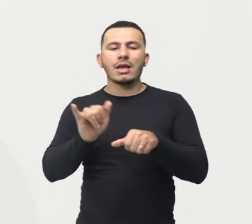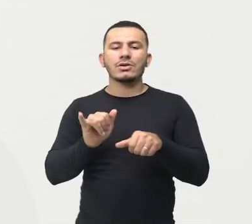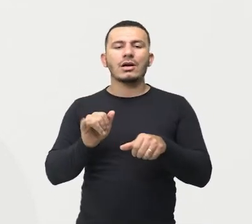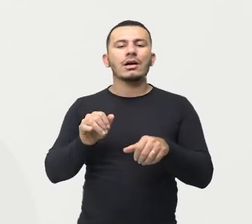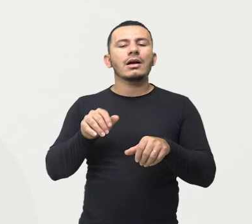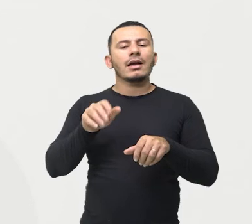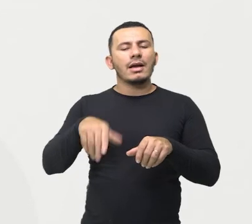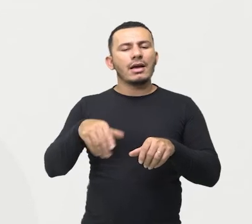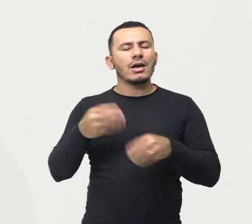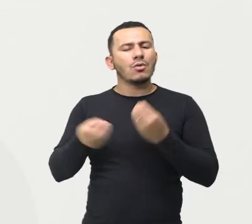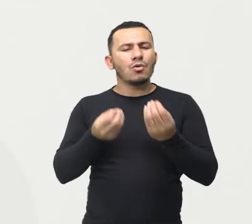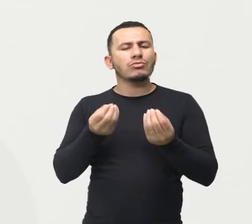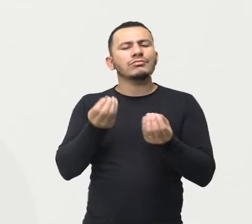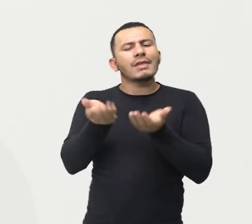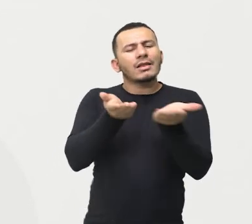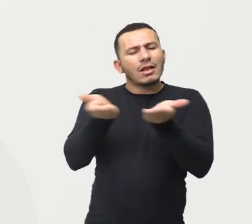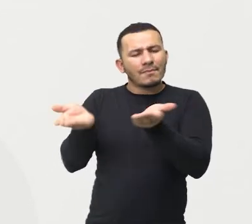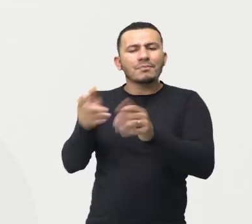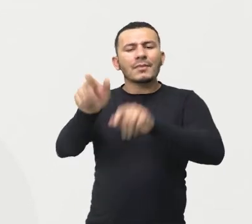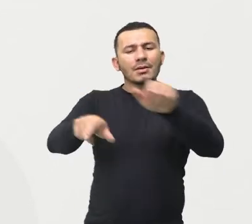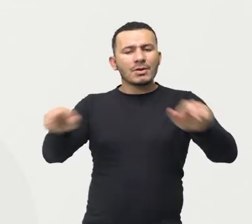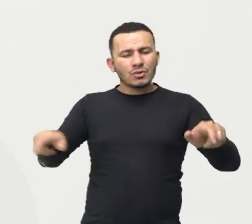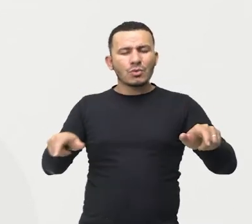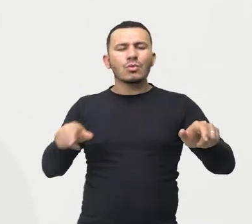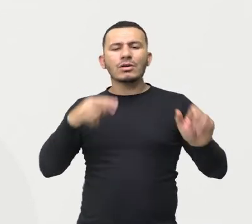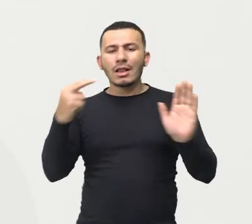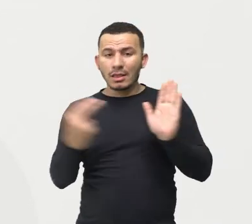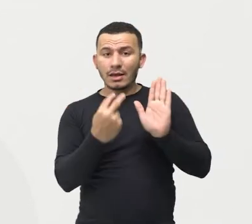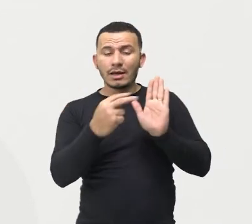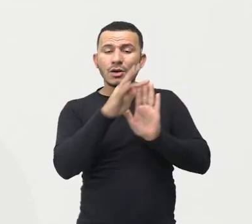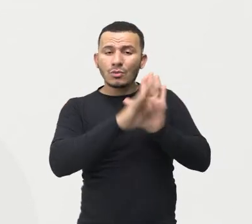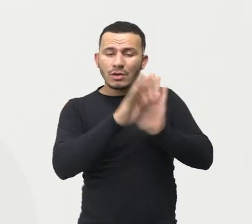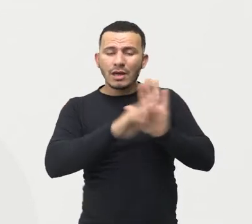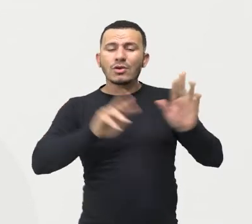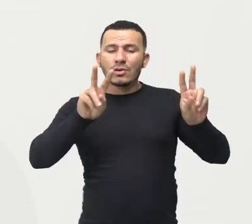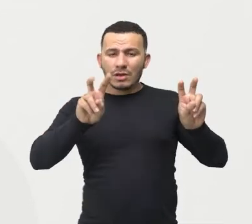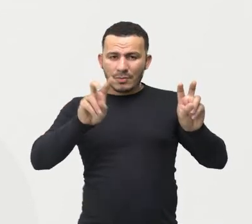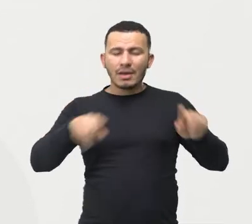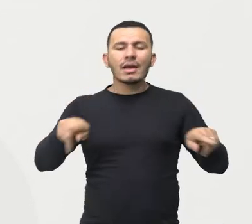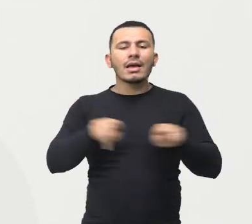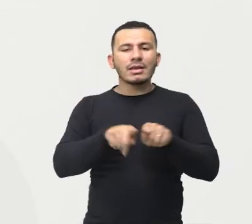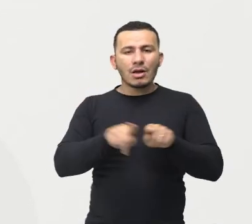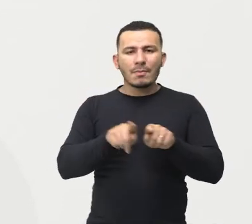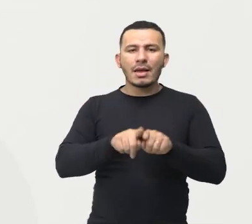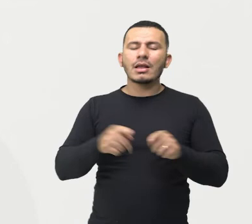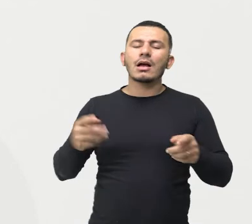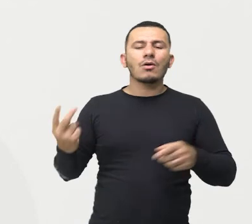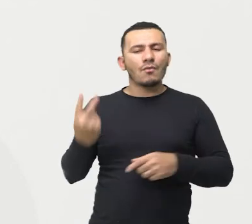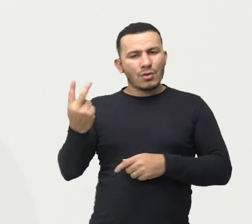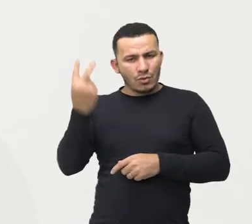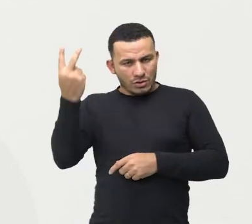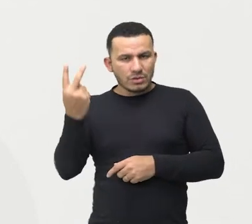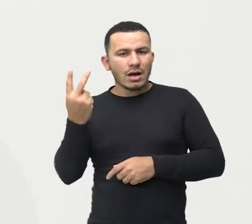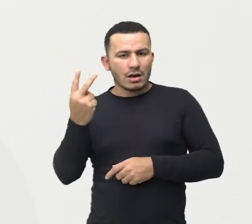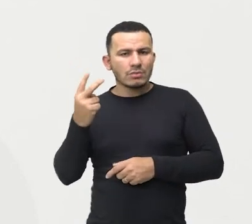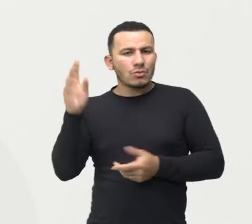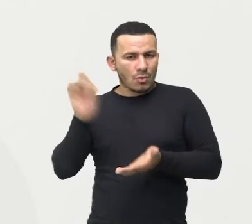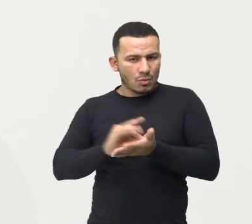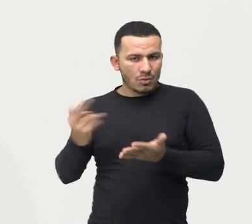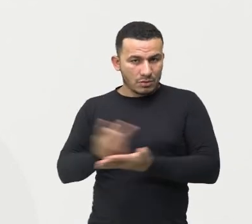convidar o leitor a ler essa notícia, prender o leitor nessa notícia e também colocar credibilidade nesse